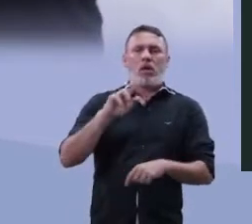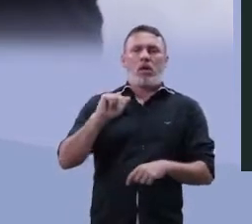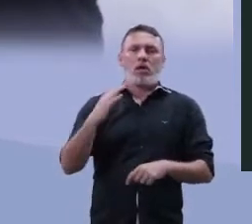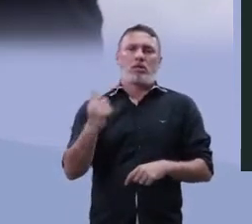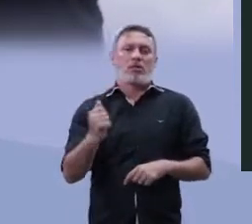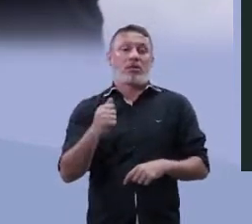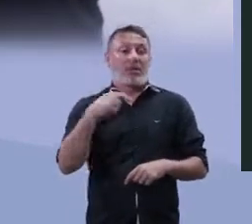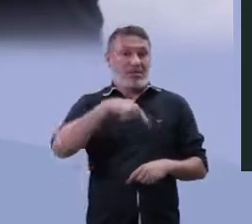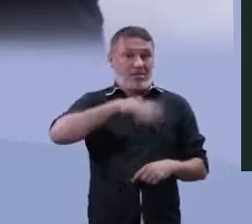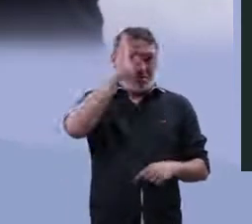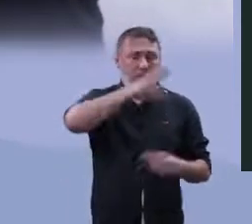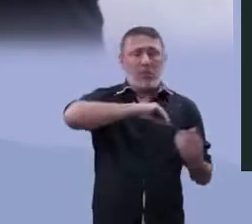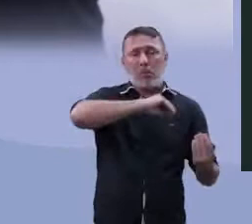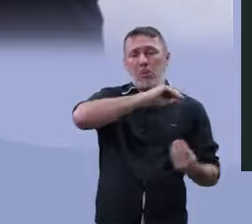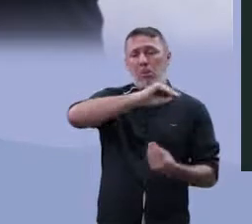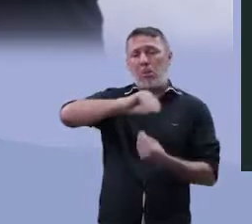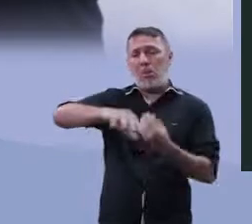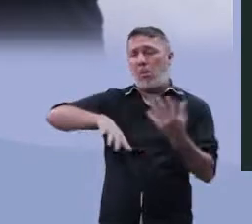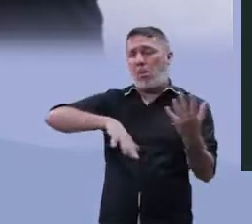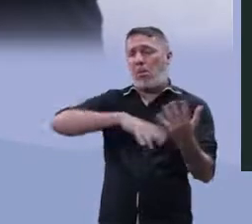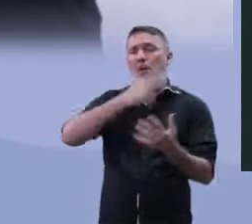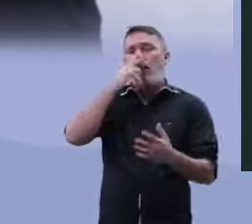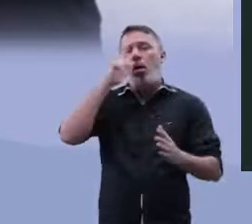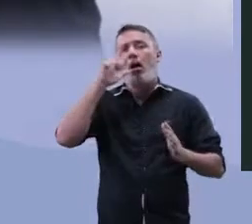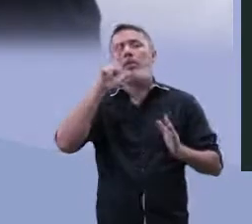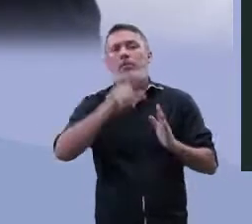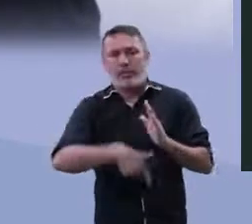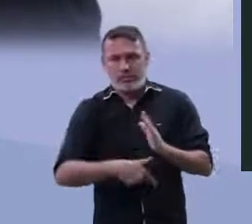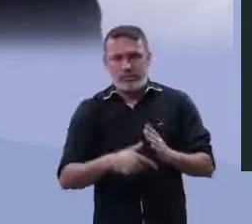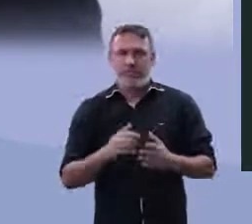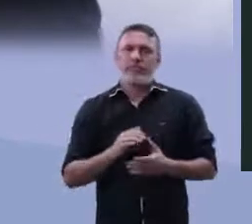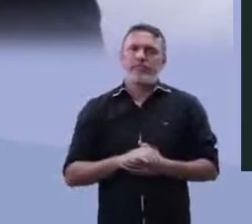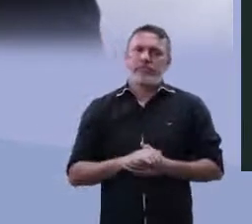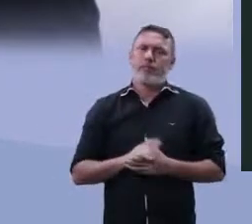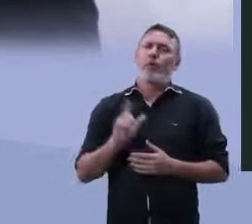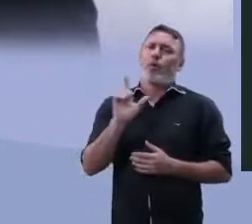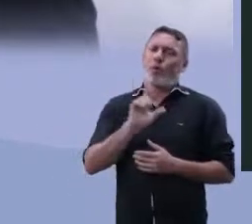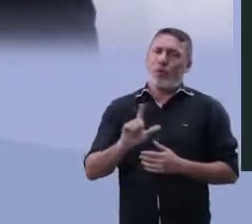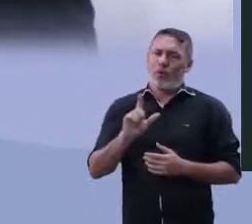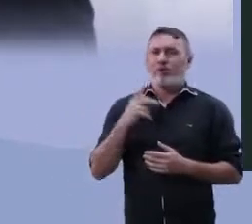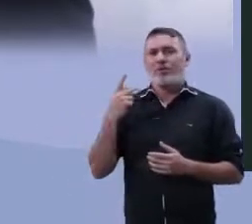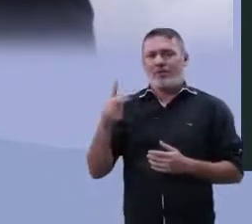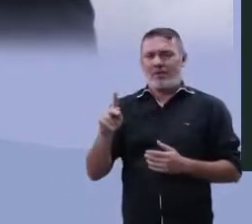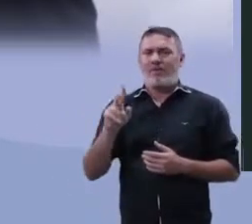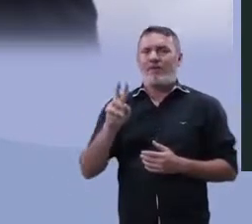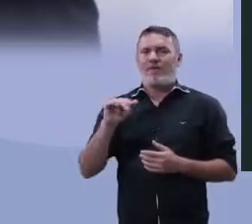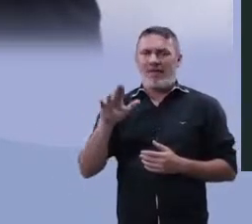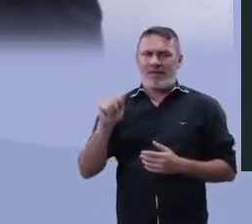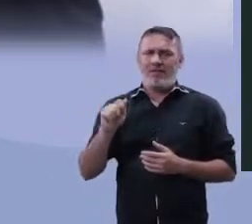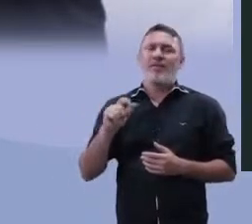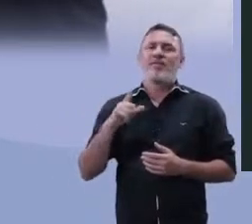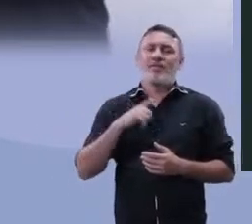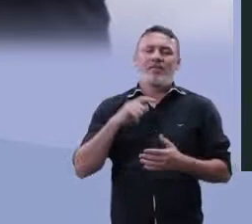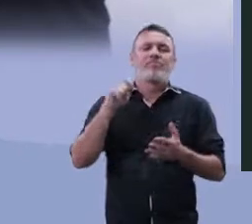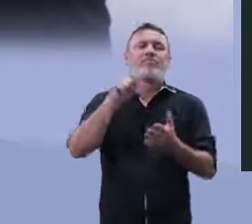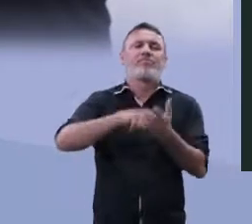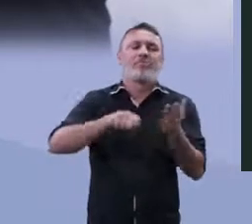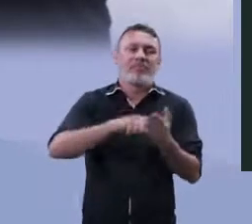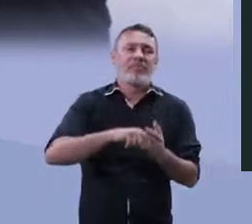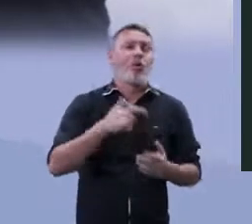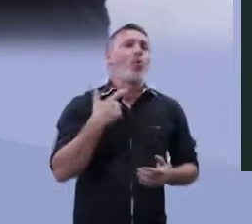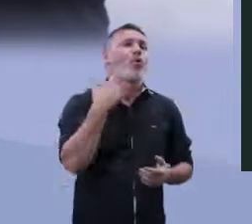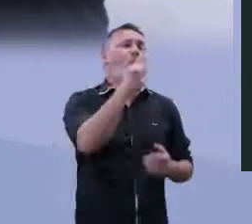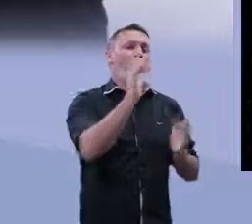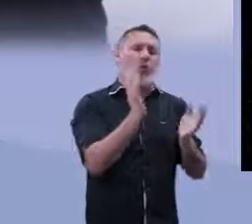dessa perspectiva, permaneceu atrasado justamente por conta da miscigenação. É claro que o trabalho de Oliveira Viana vai ser ofuscado, né,